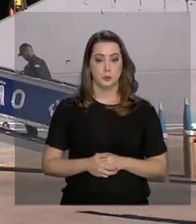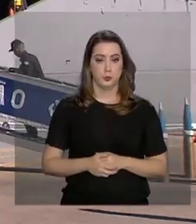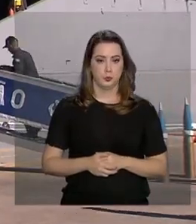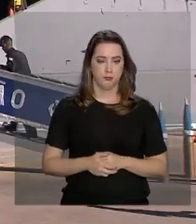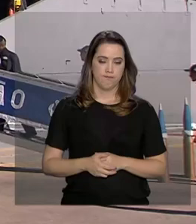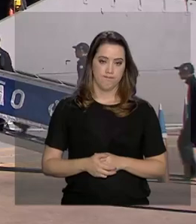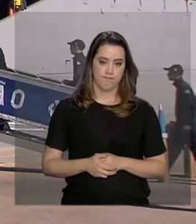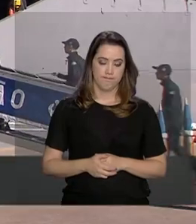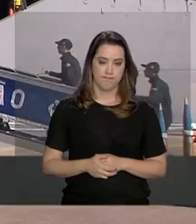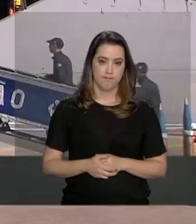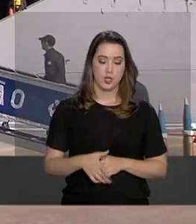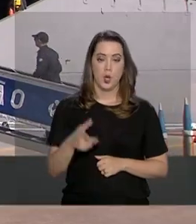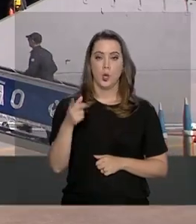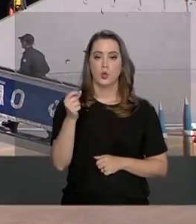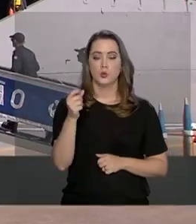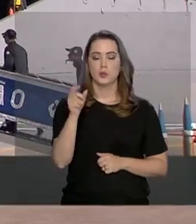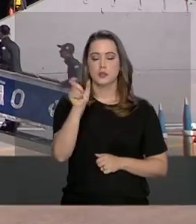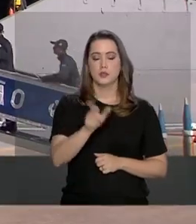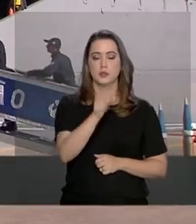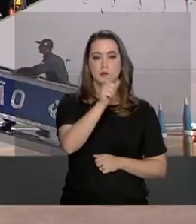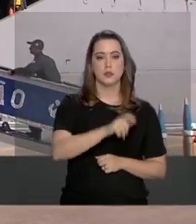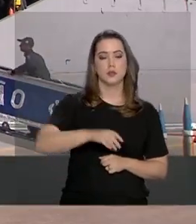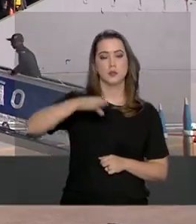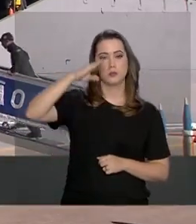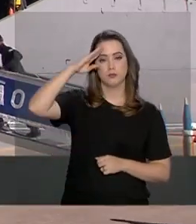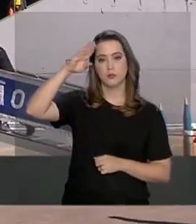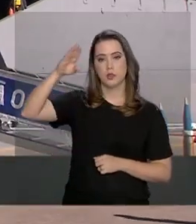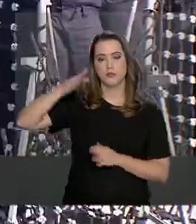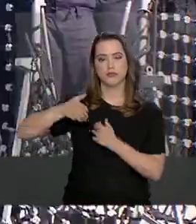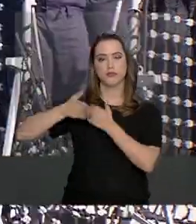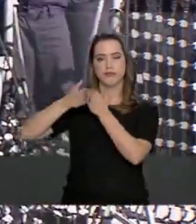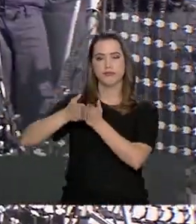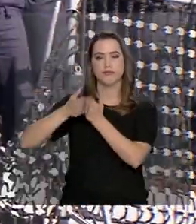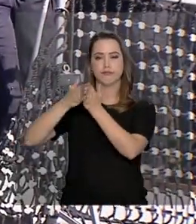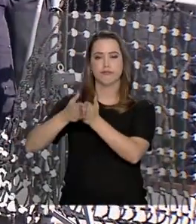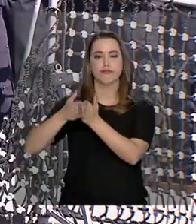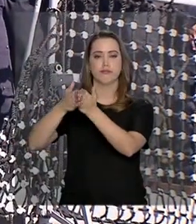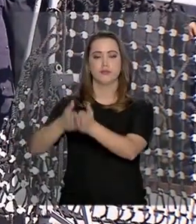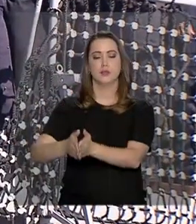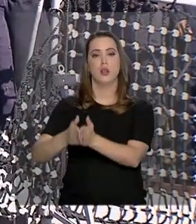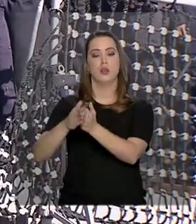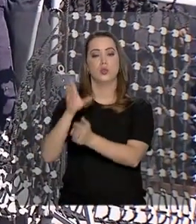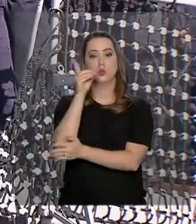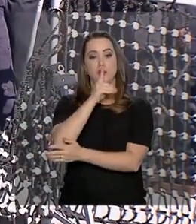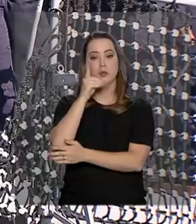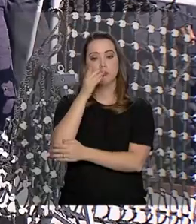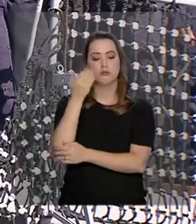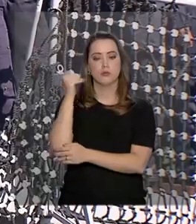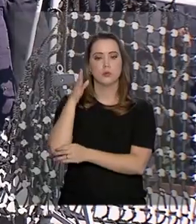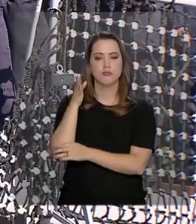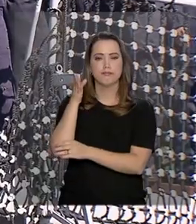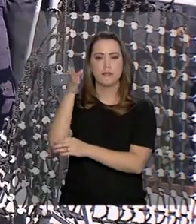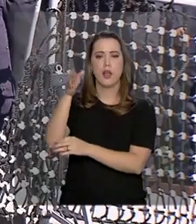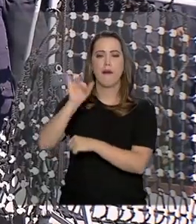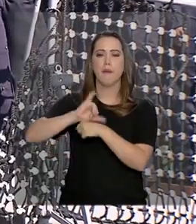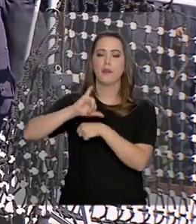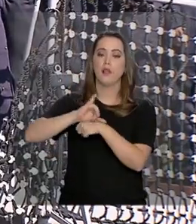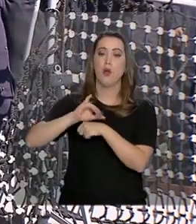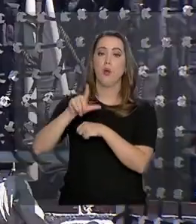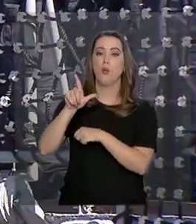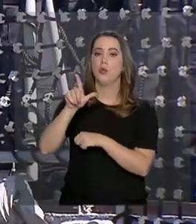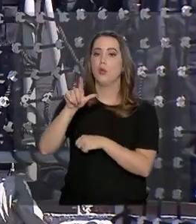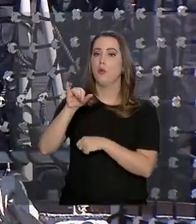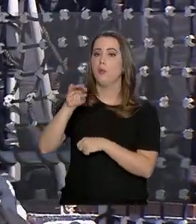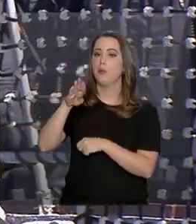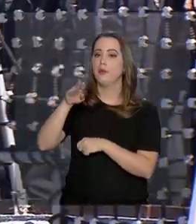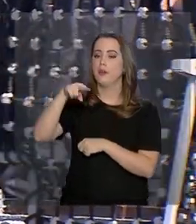200 homens da Marinha embarcaram no Rio de Janeiro na manhã de domingo. O destino, Beirute, no Líbano. O grupo,